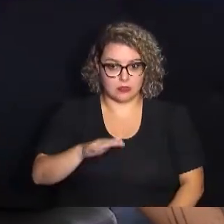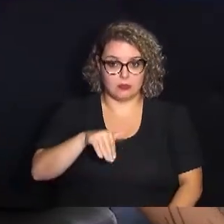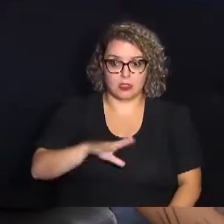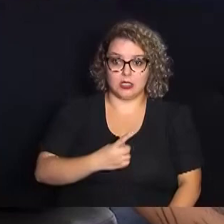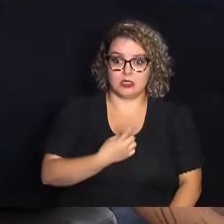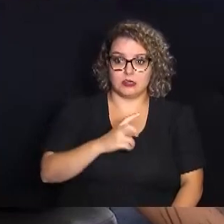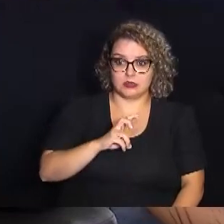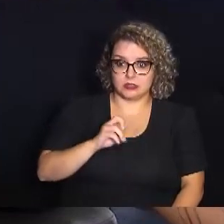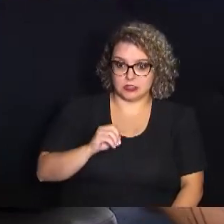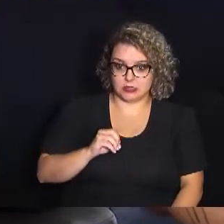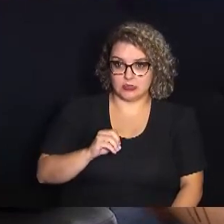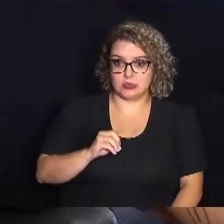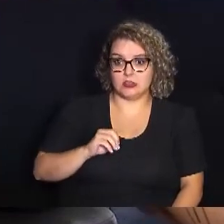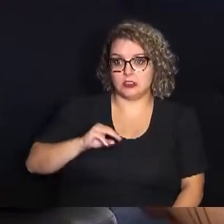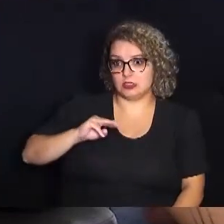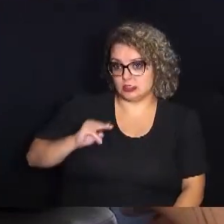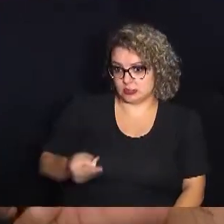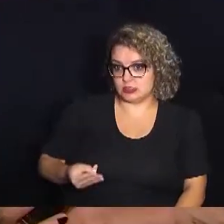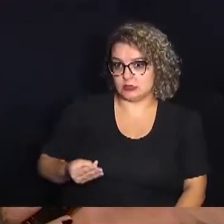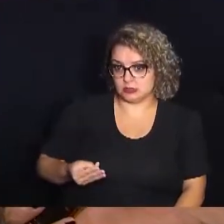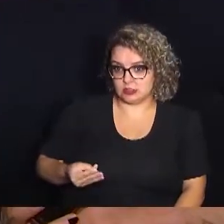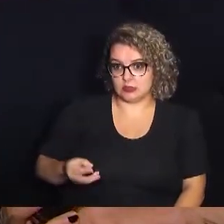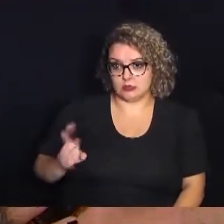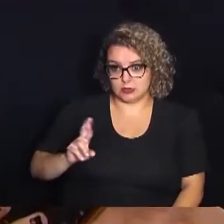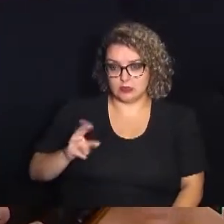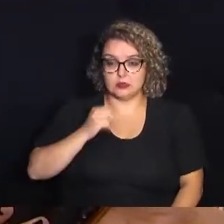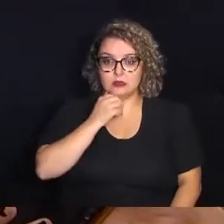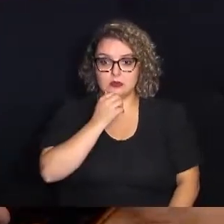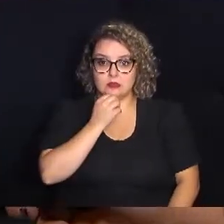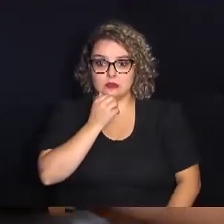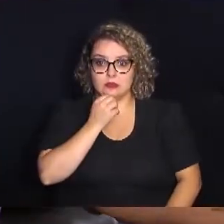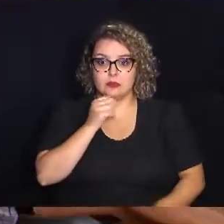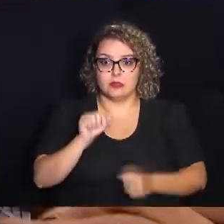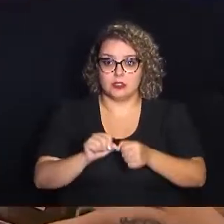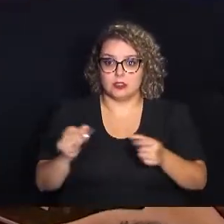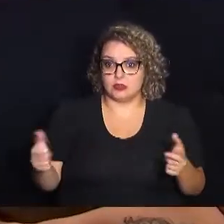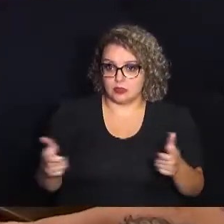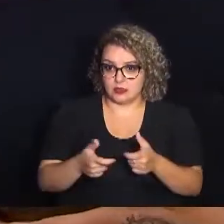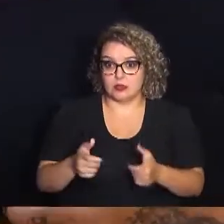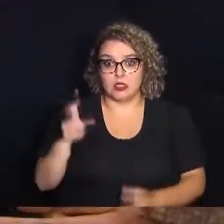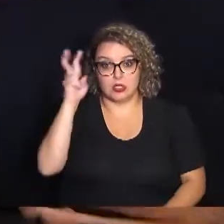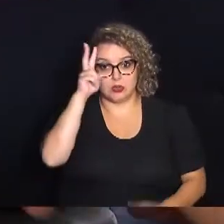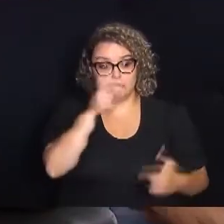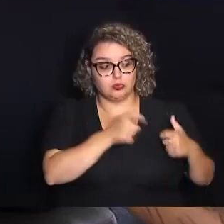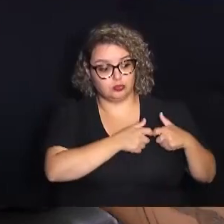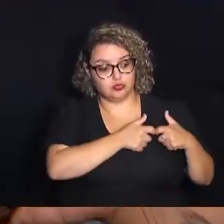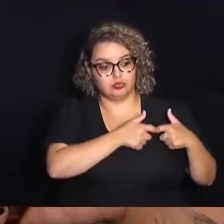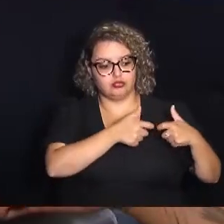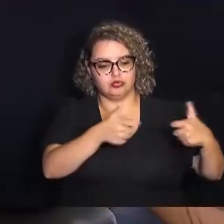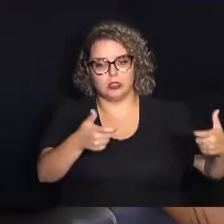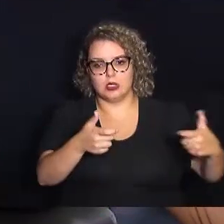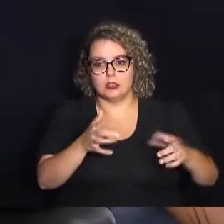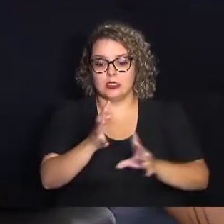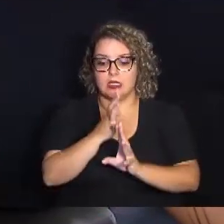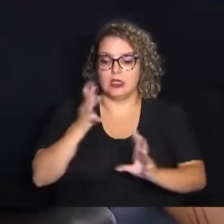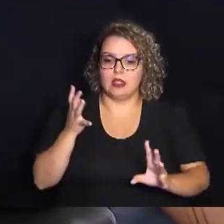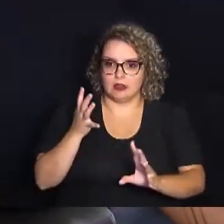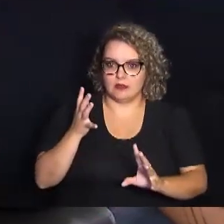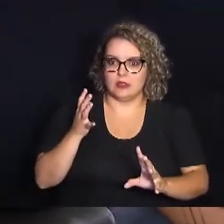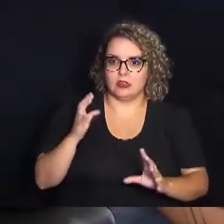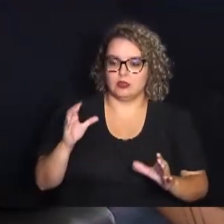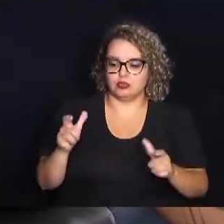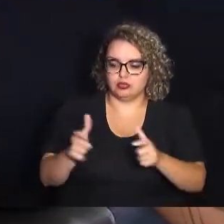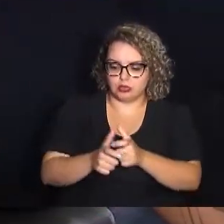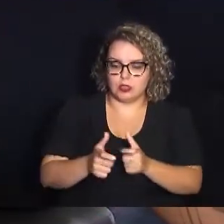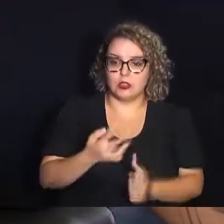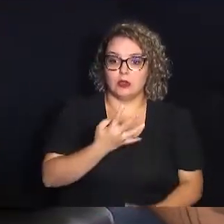150 quase R 150 milhões deais e isso fez uma redução histórica da fila da Cohab que era